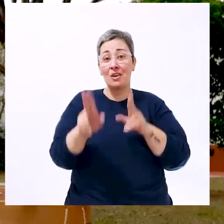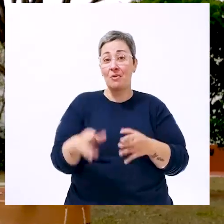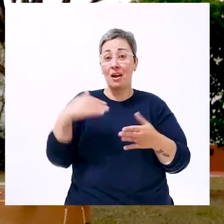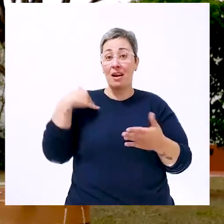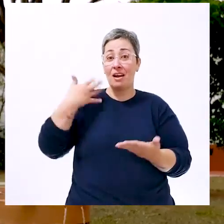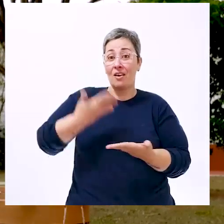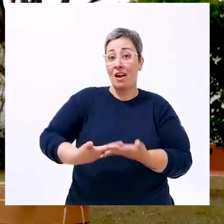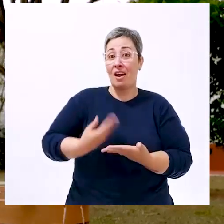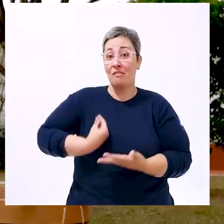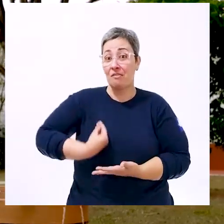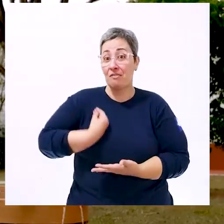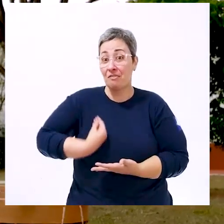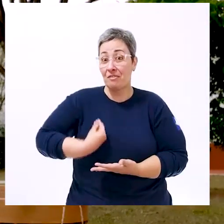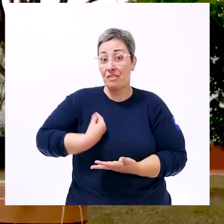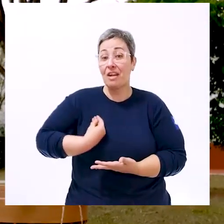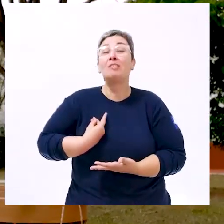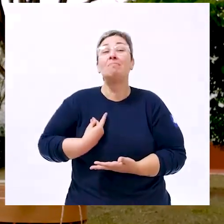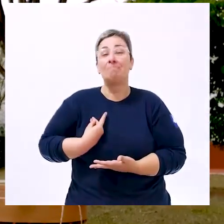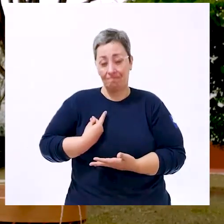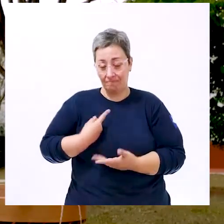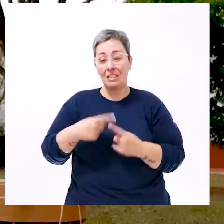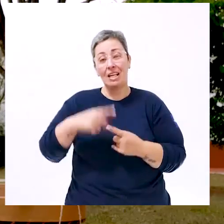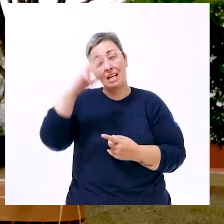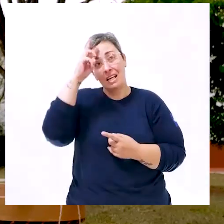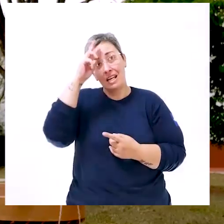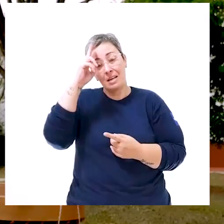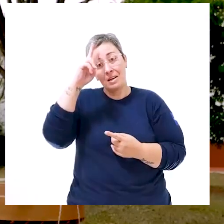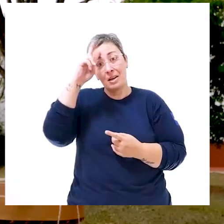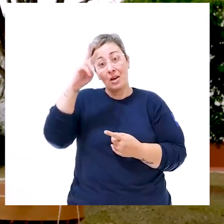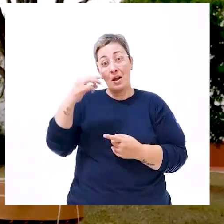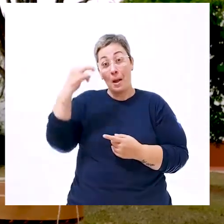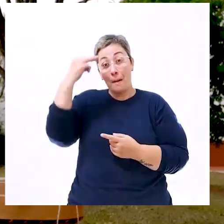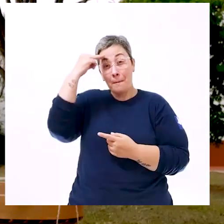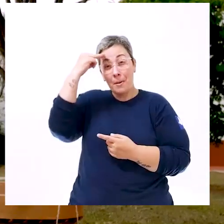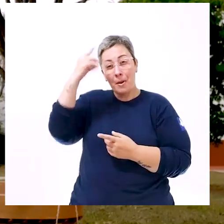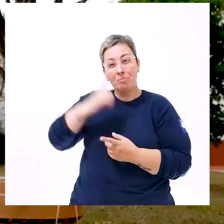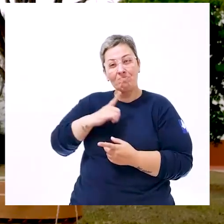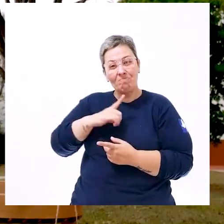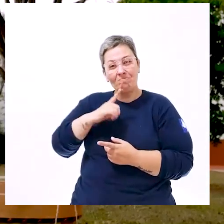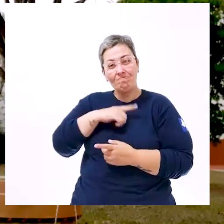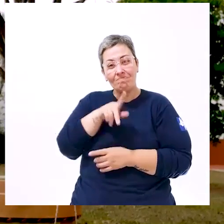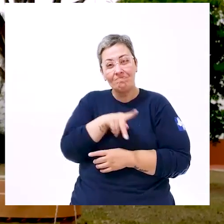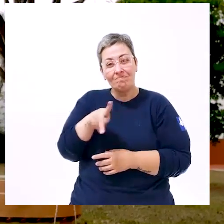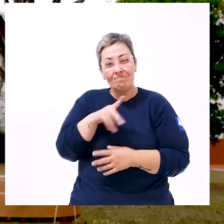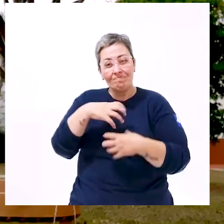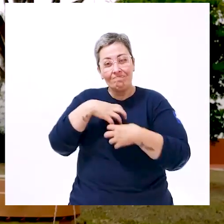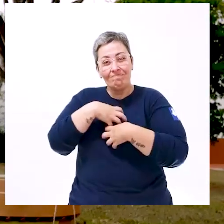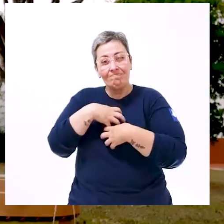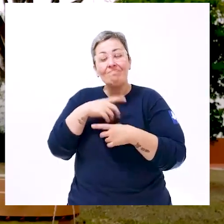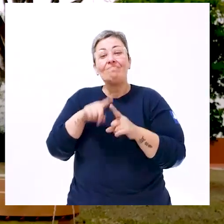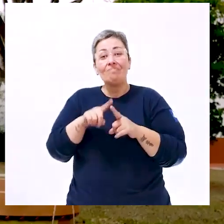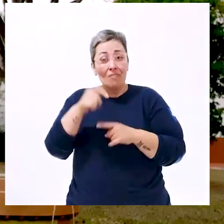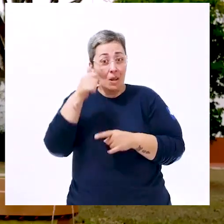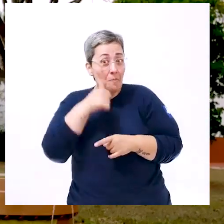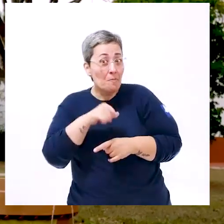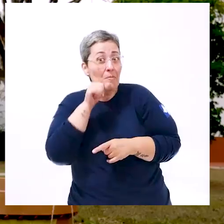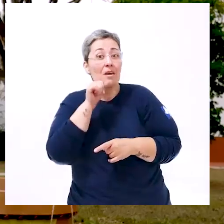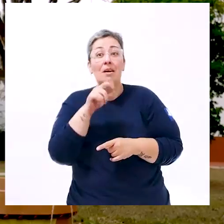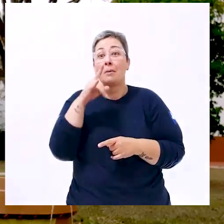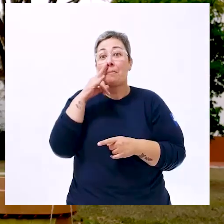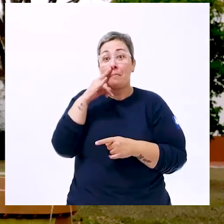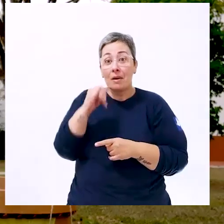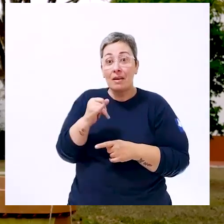que assim como permanece viva essa memória no coração das suas professoras, de repente,